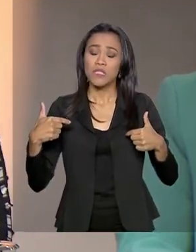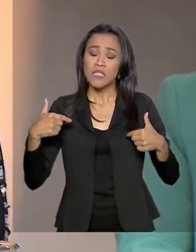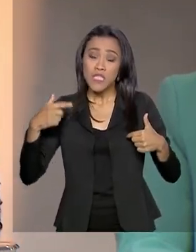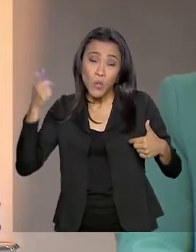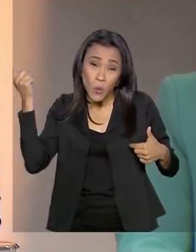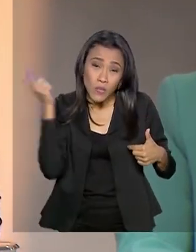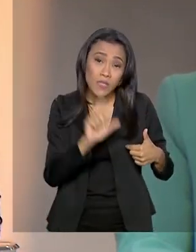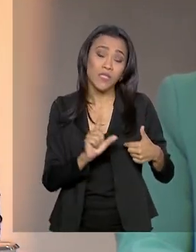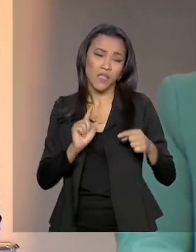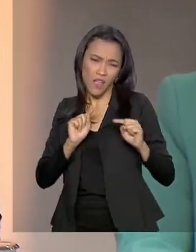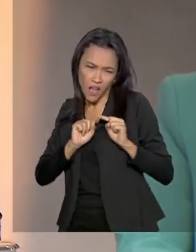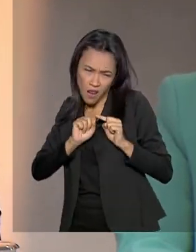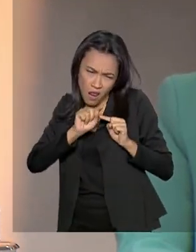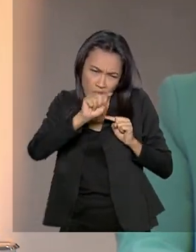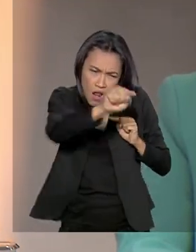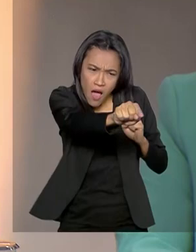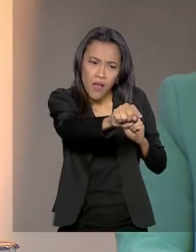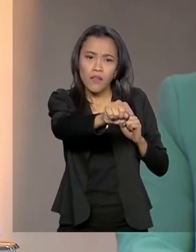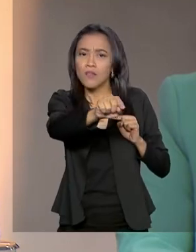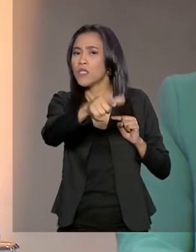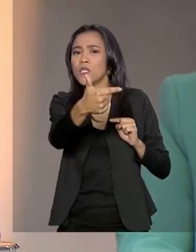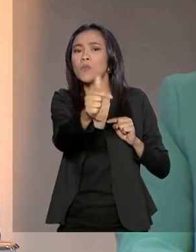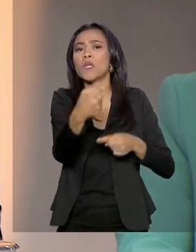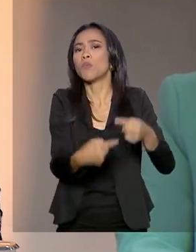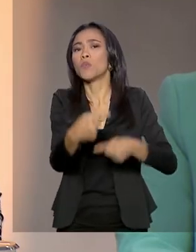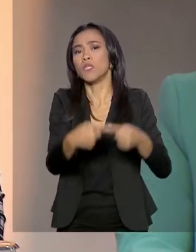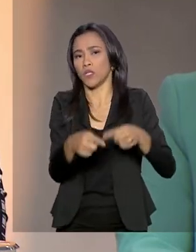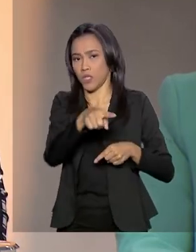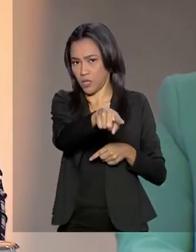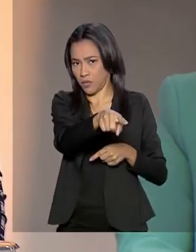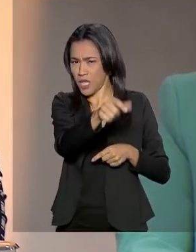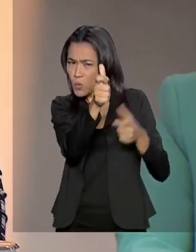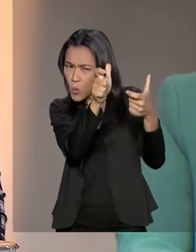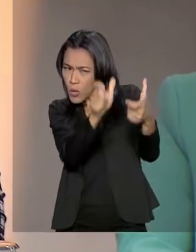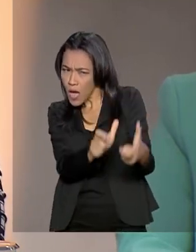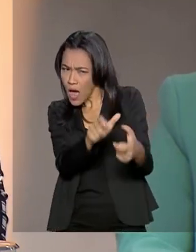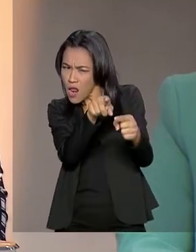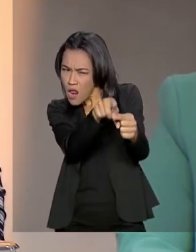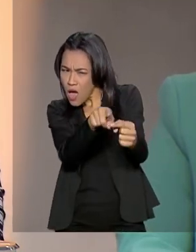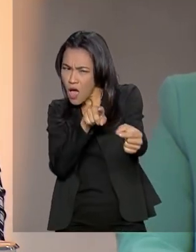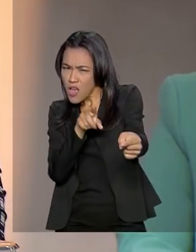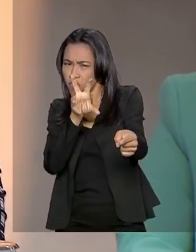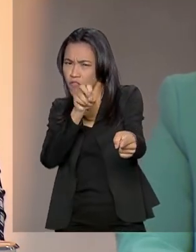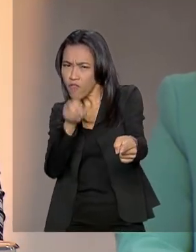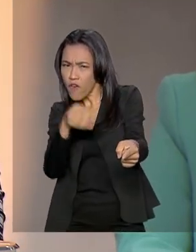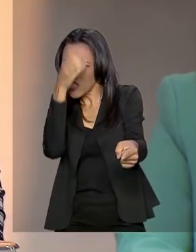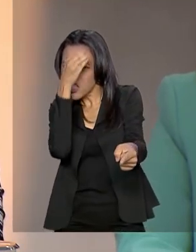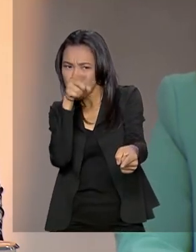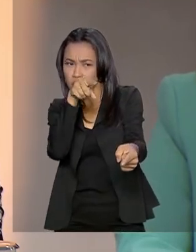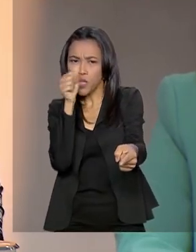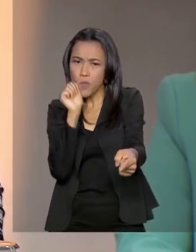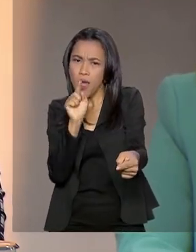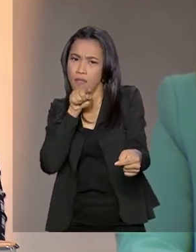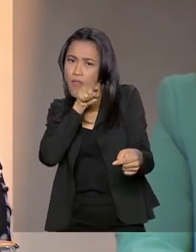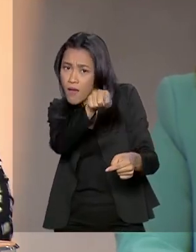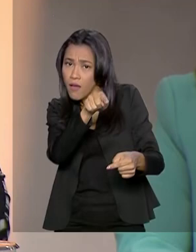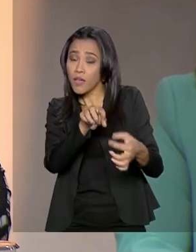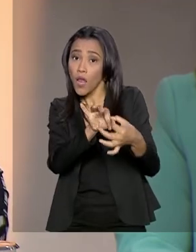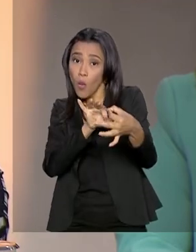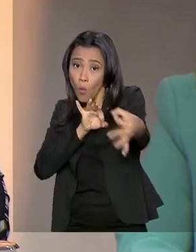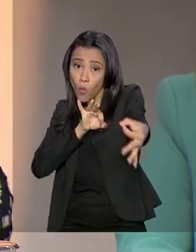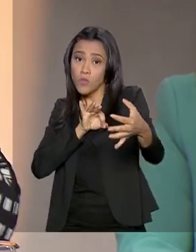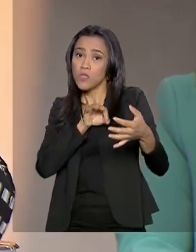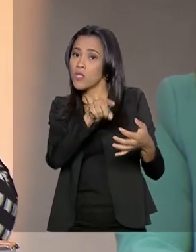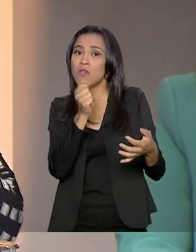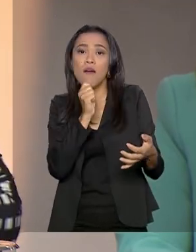chegue lá onde nunca política pública chegou é naquela tia naquela vó naquela mulher que é